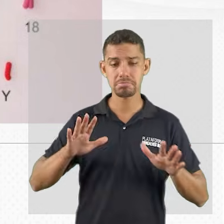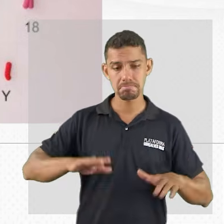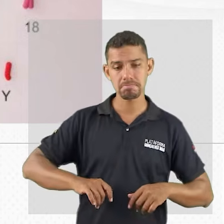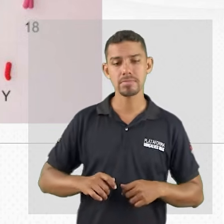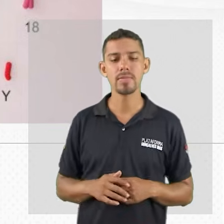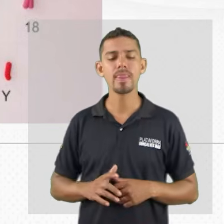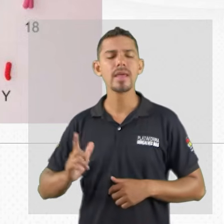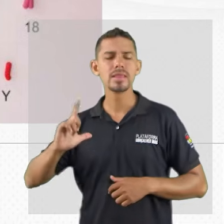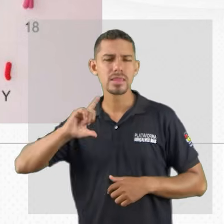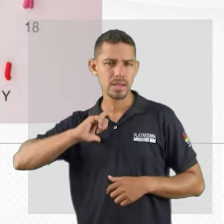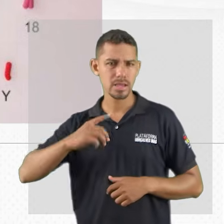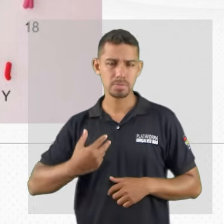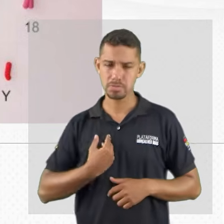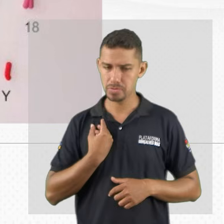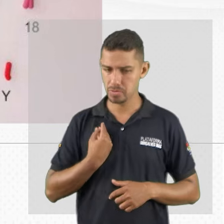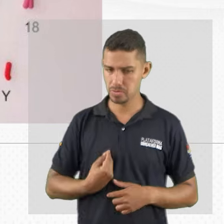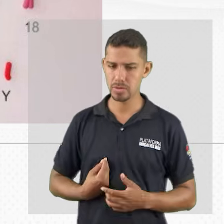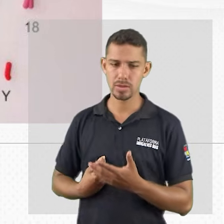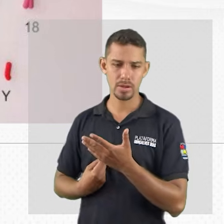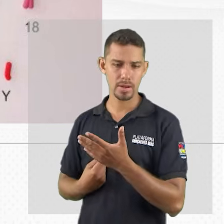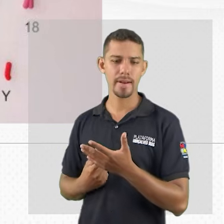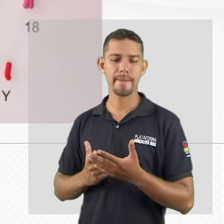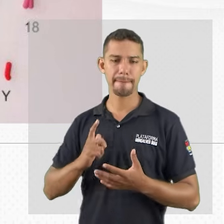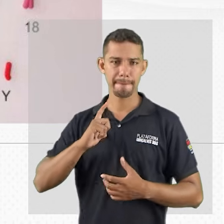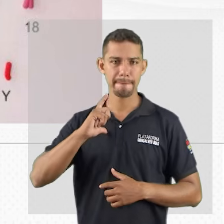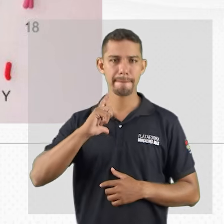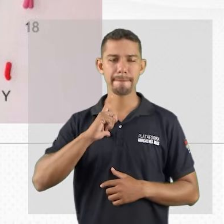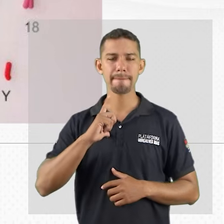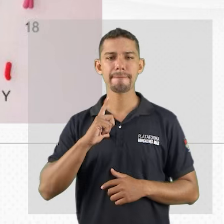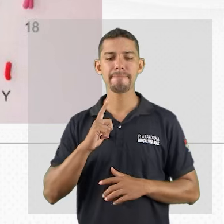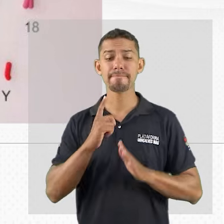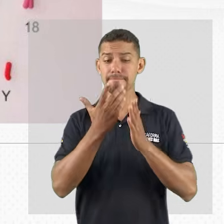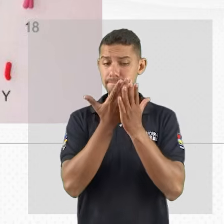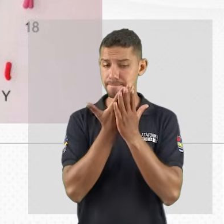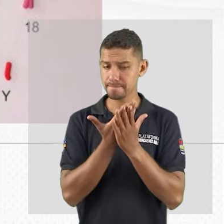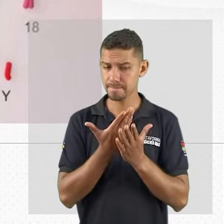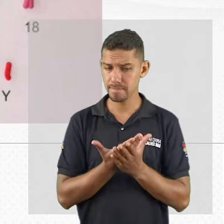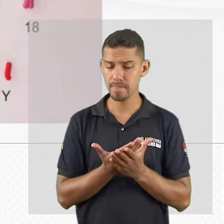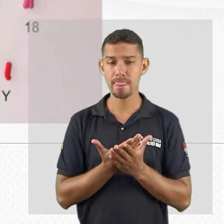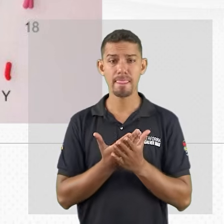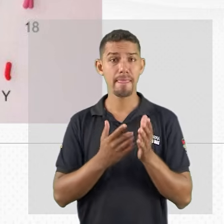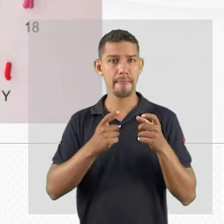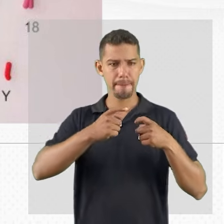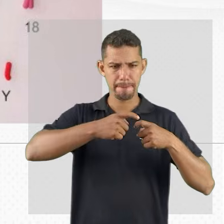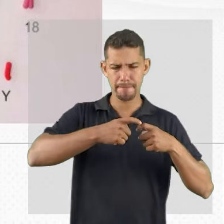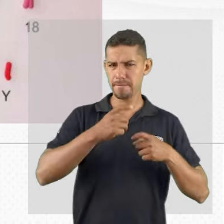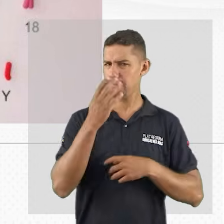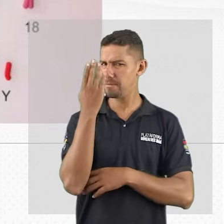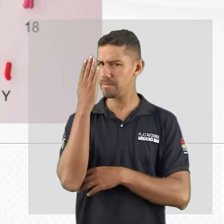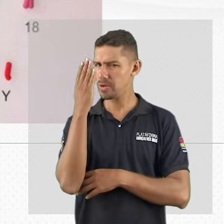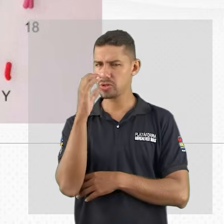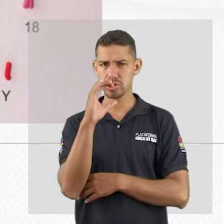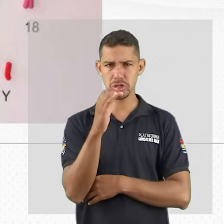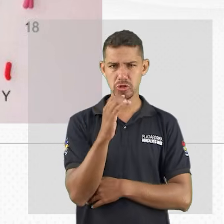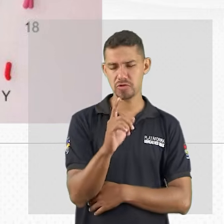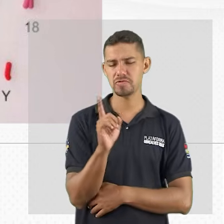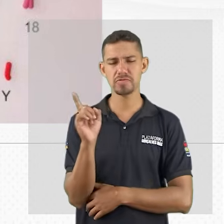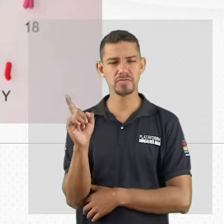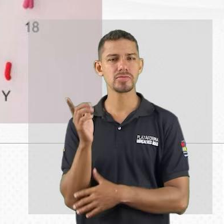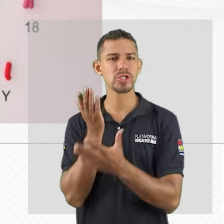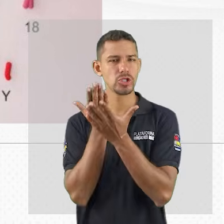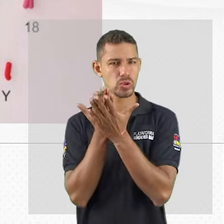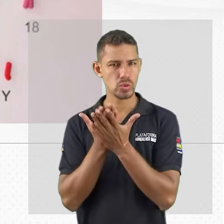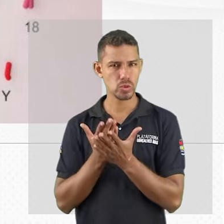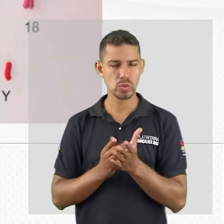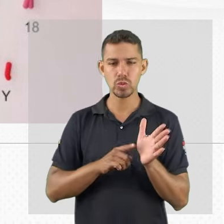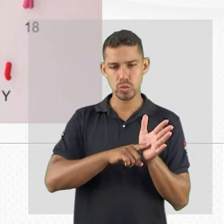um formato, né, desses cromossomos que os estudiosos, os médicos, os biólogos, enfim, eles estudam,